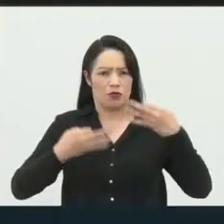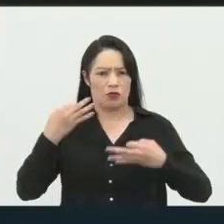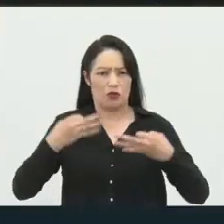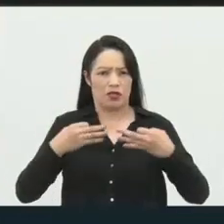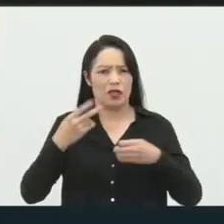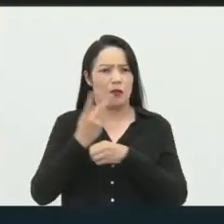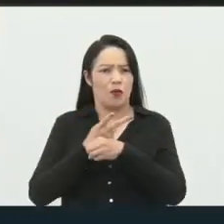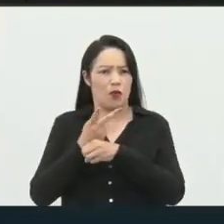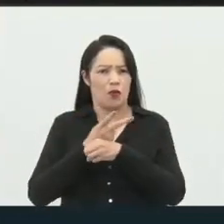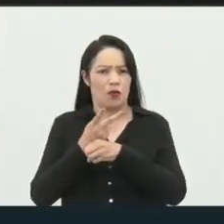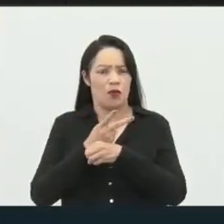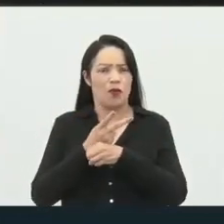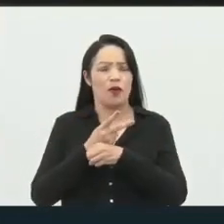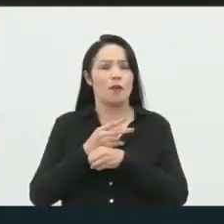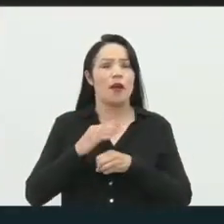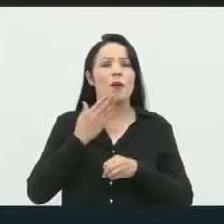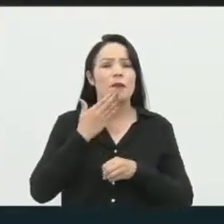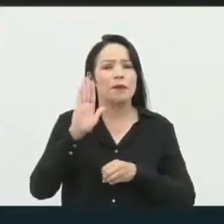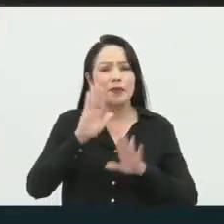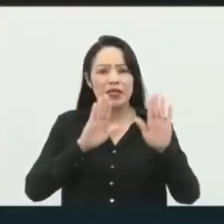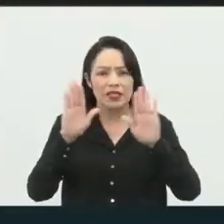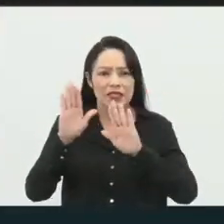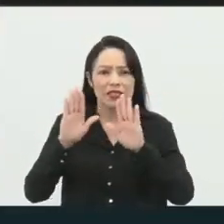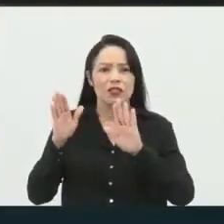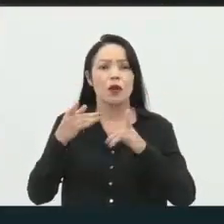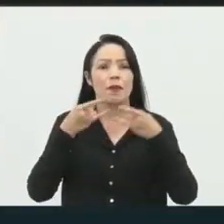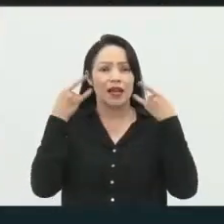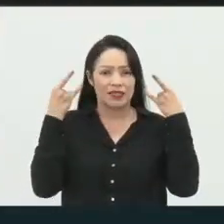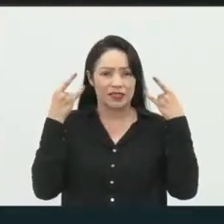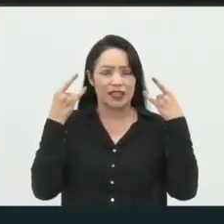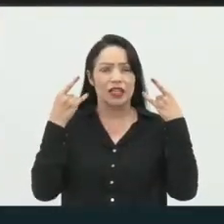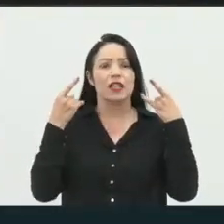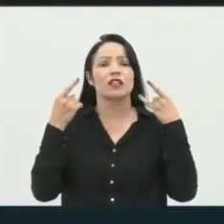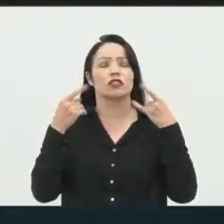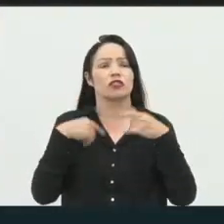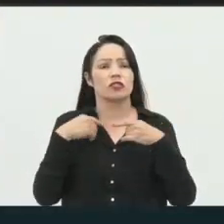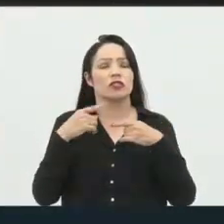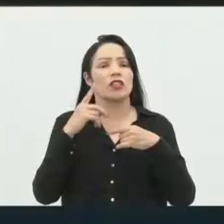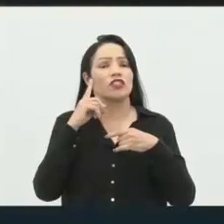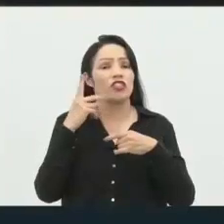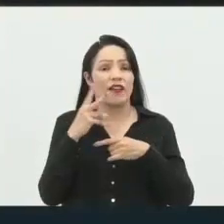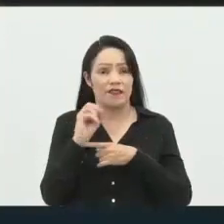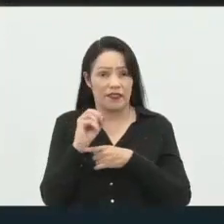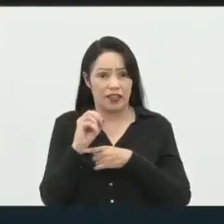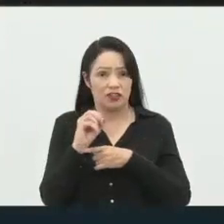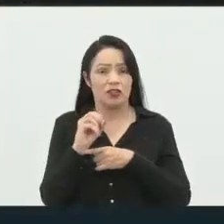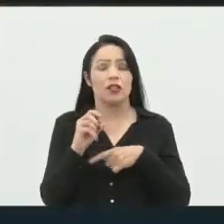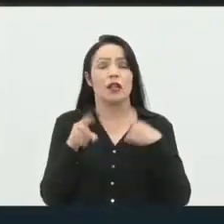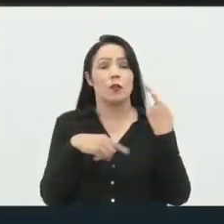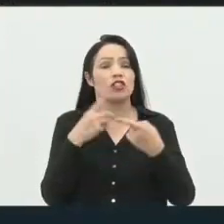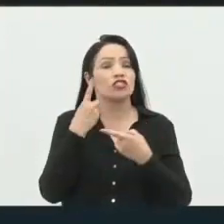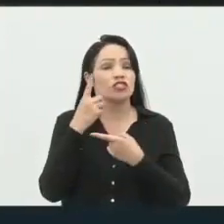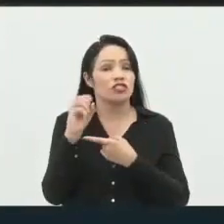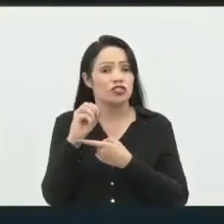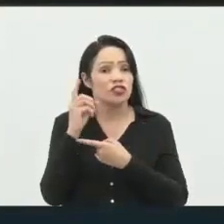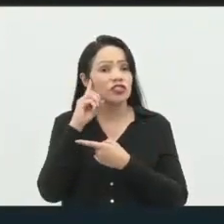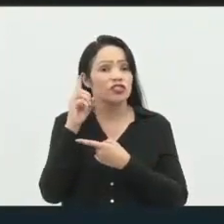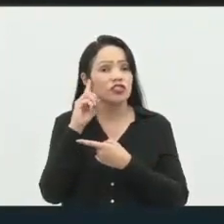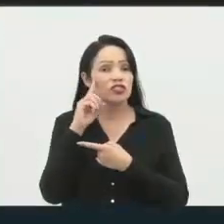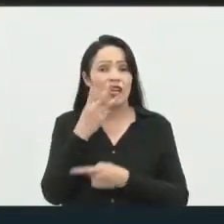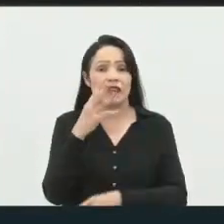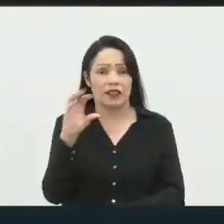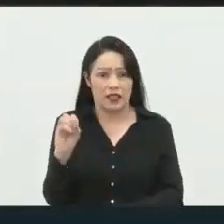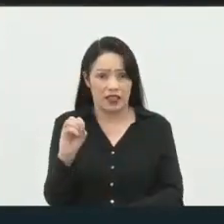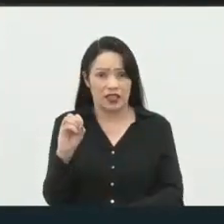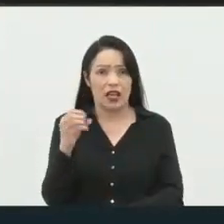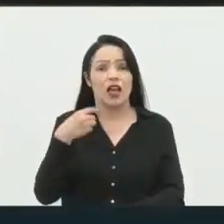26 de Março de 2020 no dia 30 eu estava tirando cópia do processo administrativo Jorginho ingressei com ação